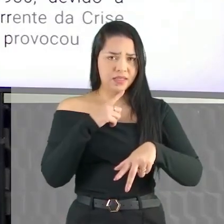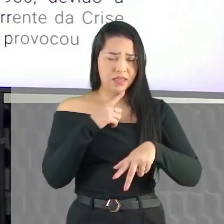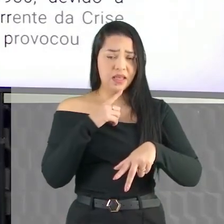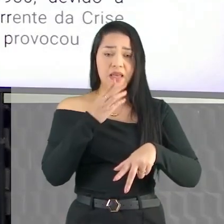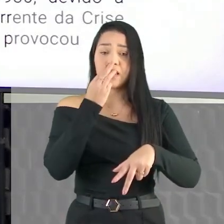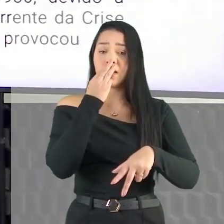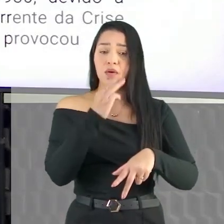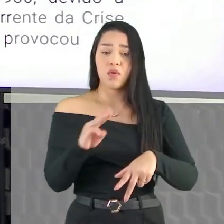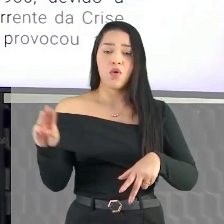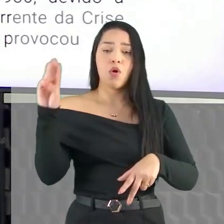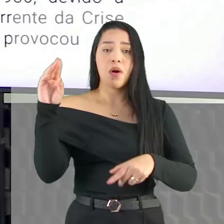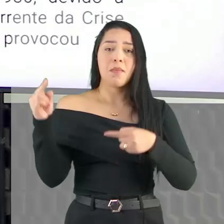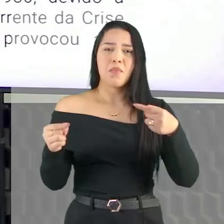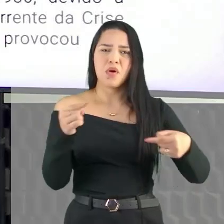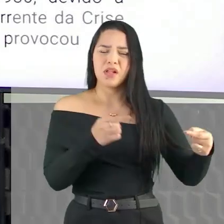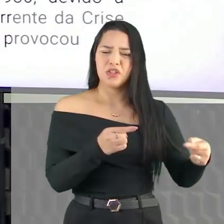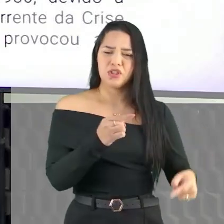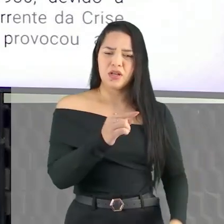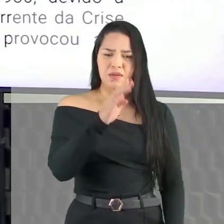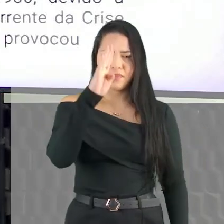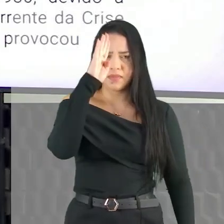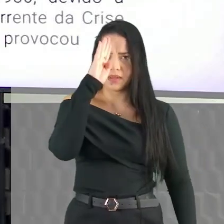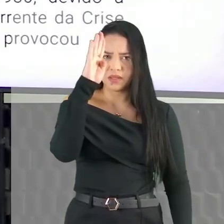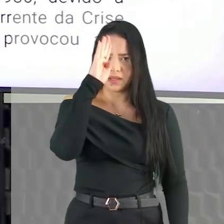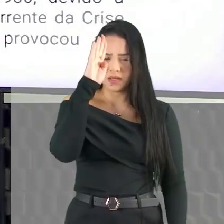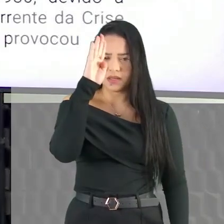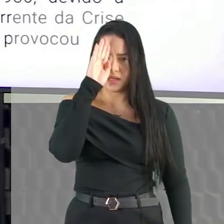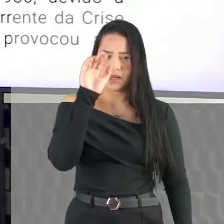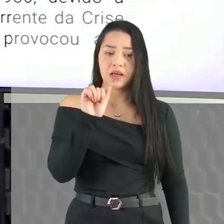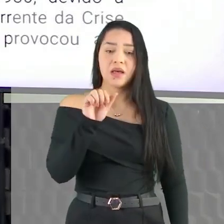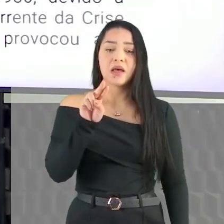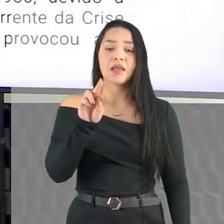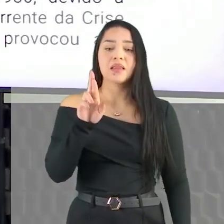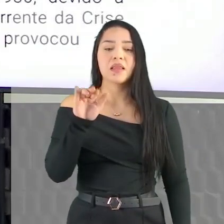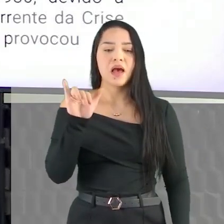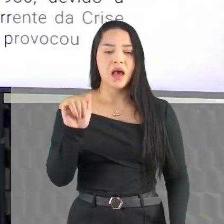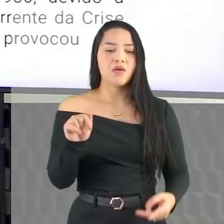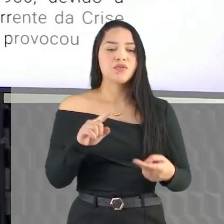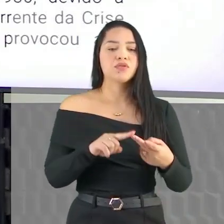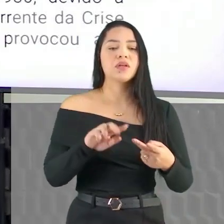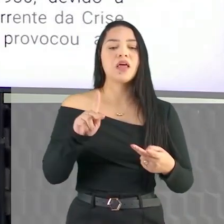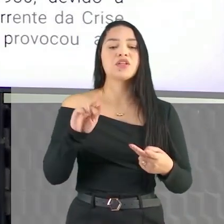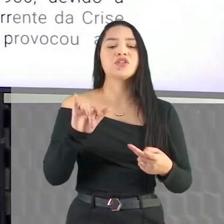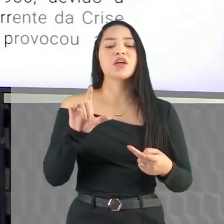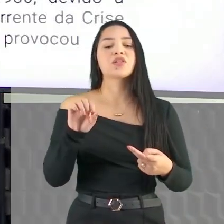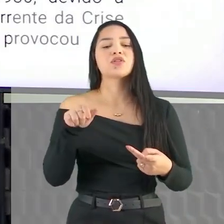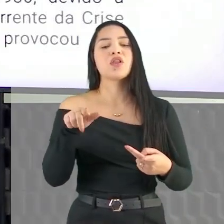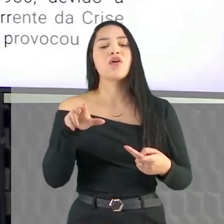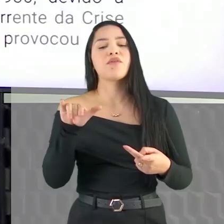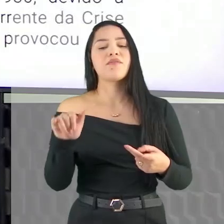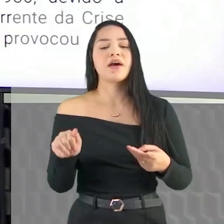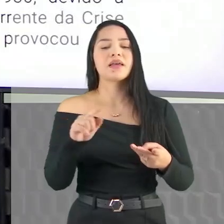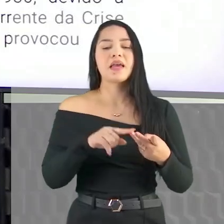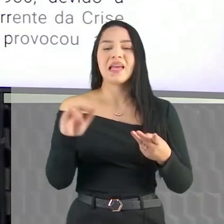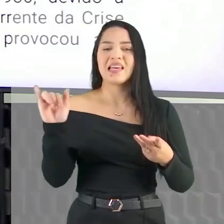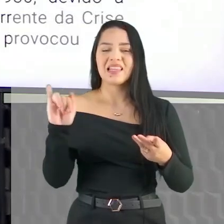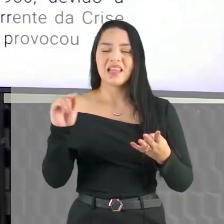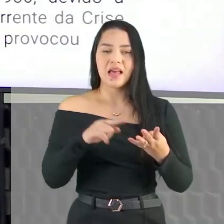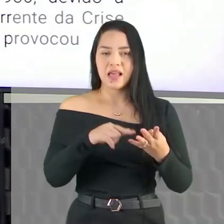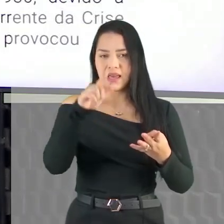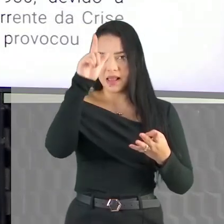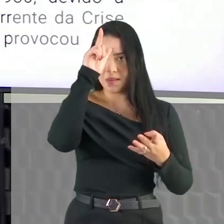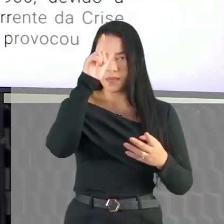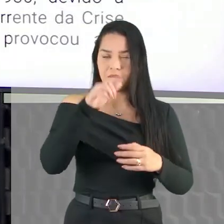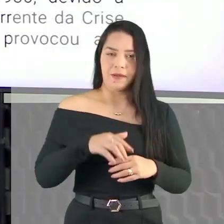Hitler iniciou uma política militarista, anexando a Áustria, a Tchecoslováquia e a Itália e a Alemanha. A letra B, o